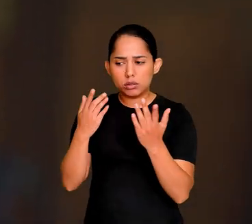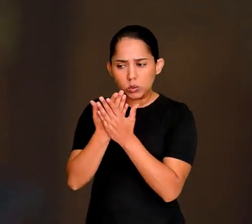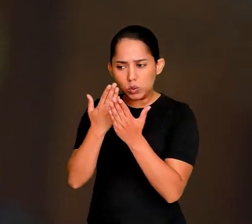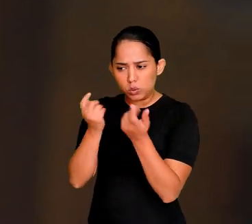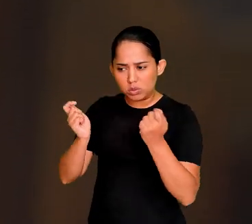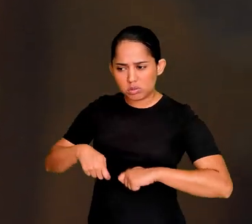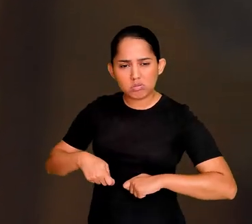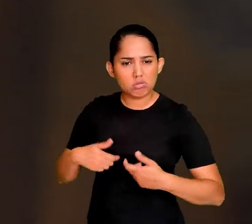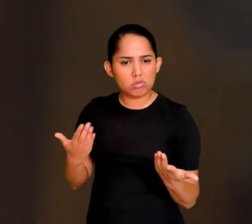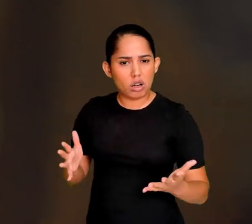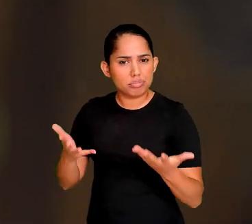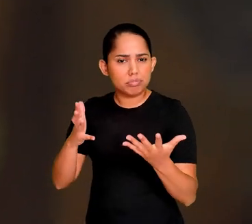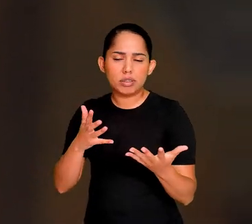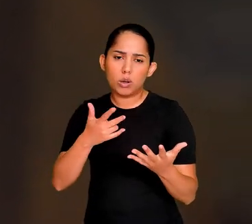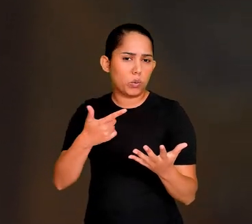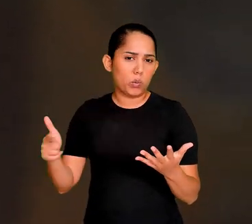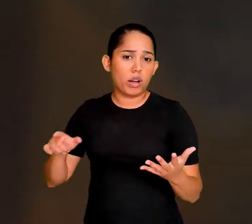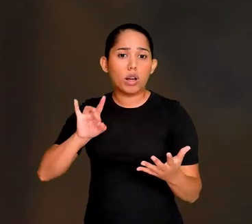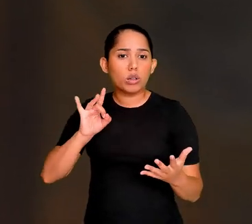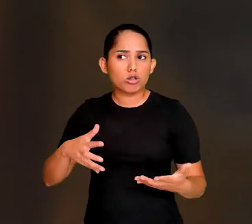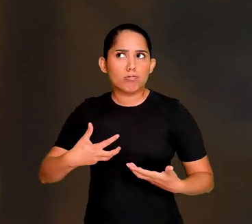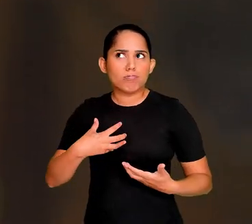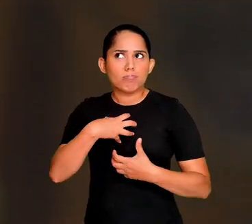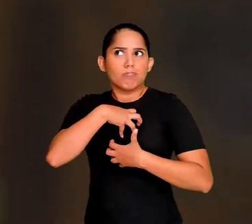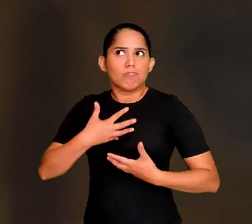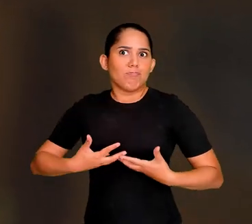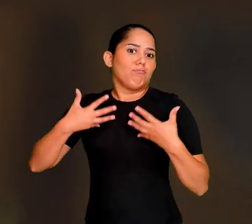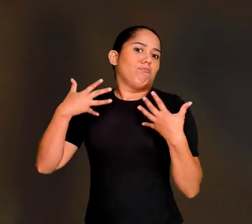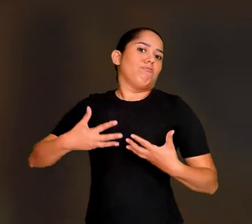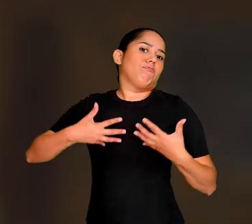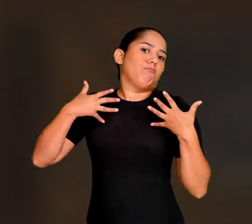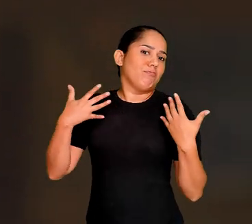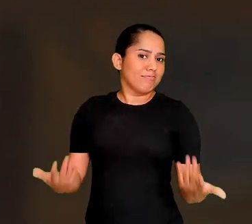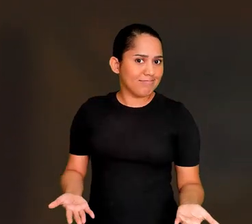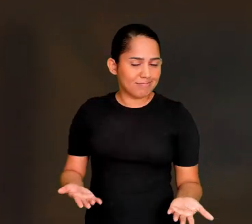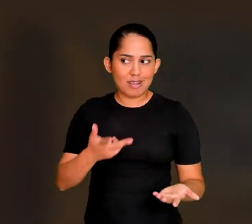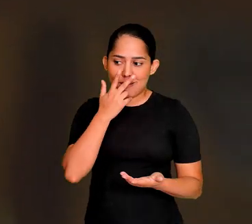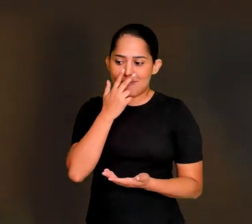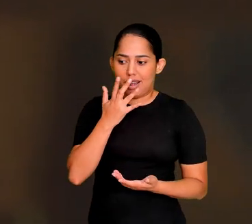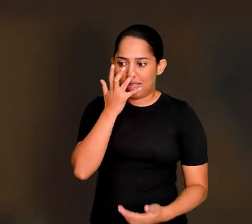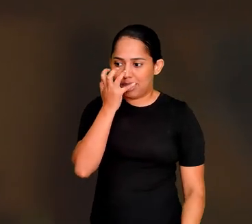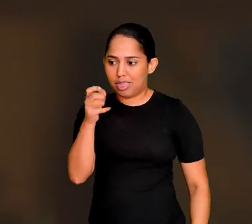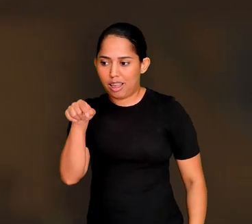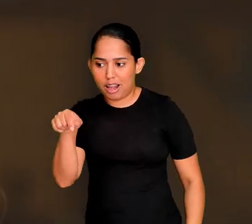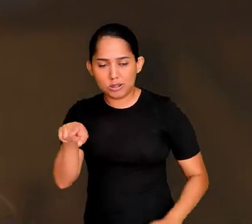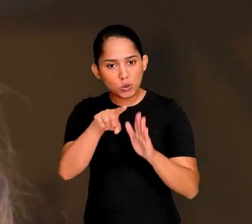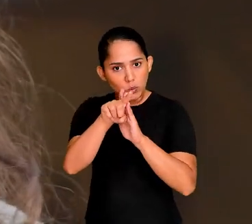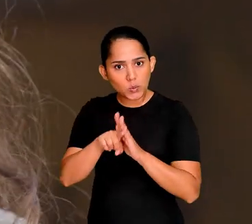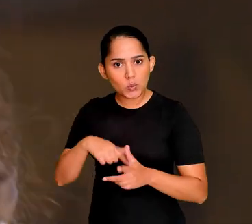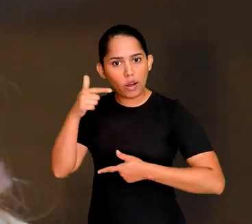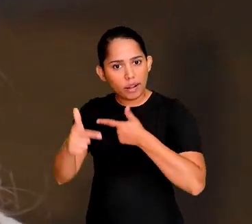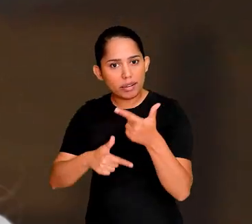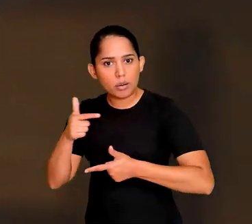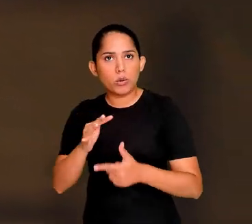recomendar? Não. Então a gente, assim, trabalha com o entusiasmo, né? A gente trabalha com vamos se